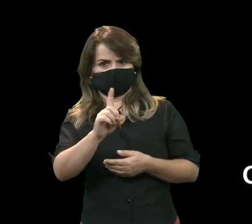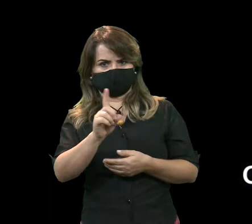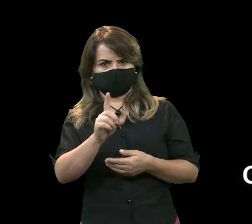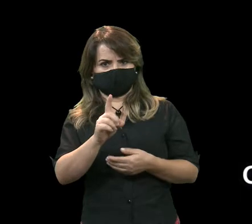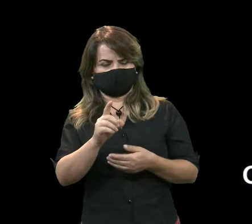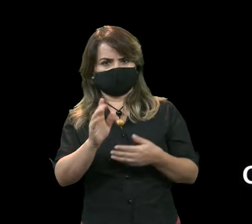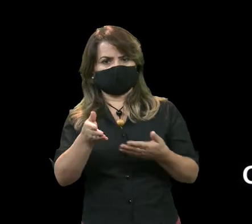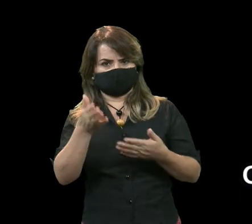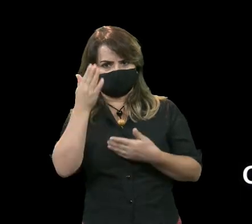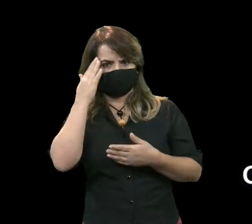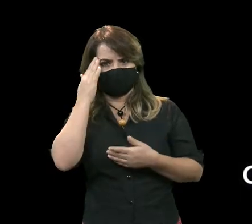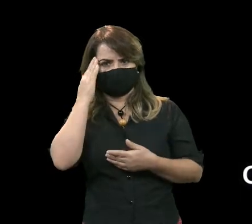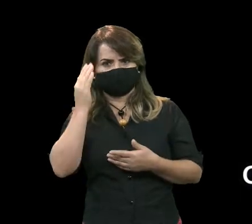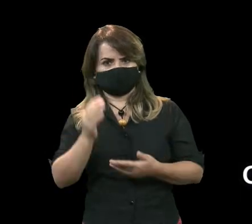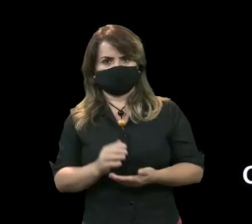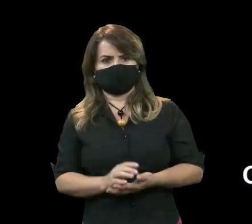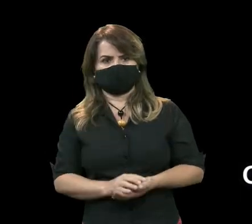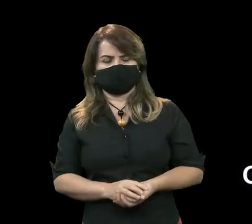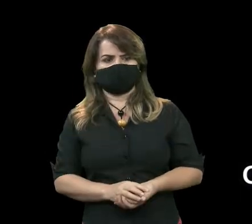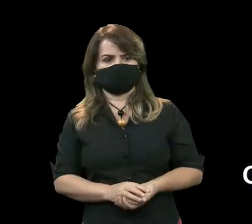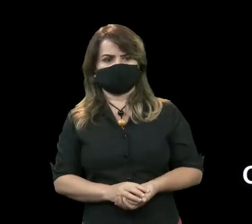primeiro.